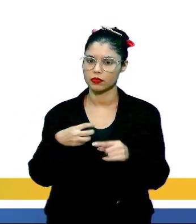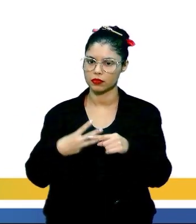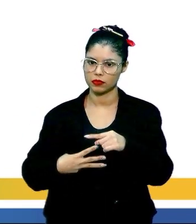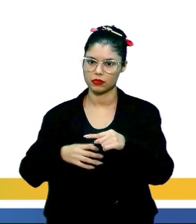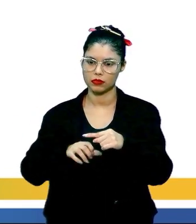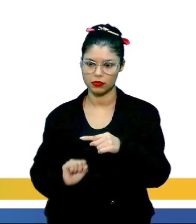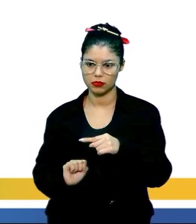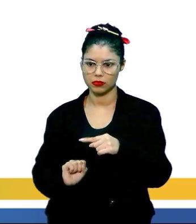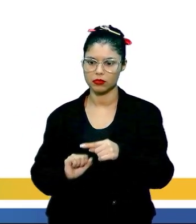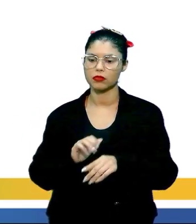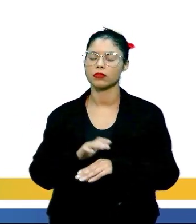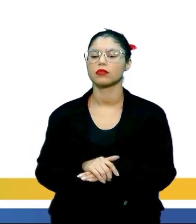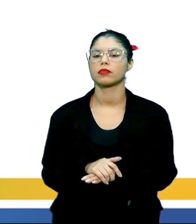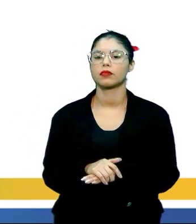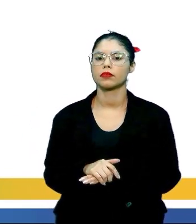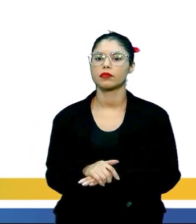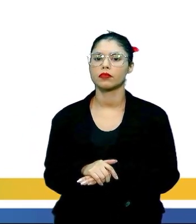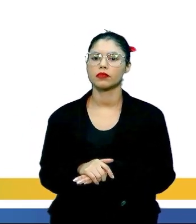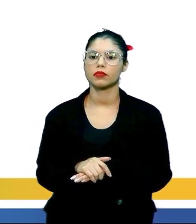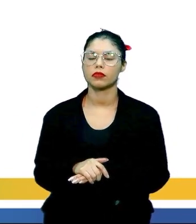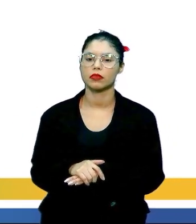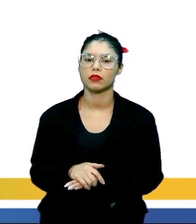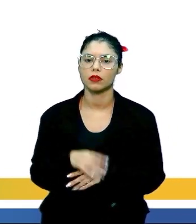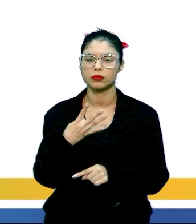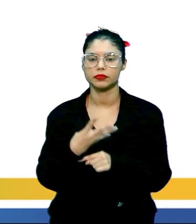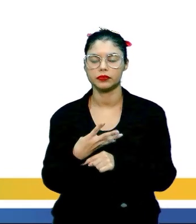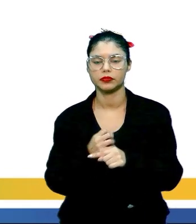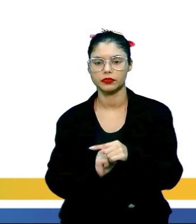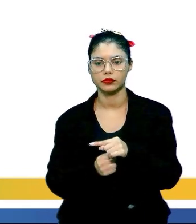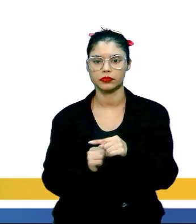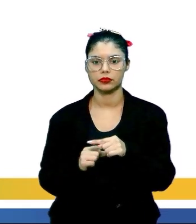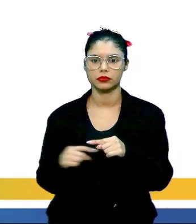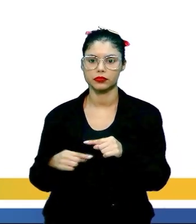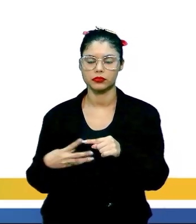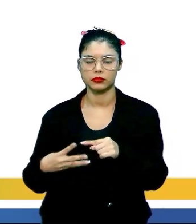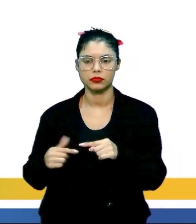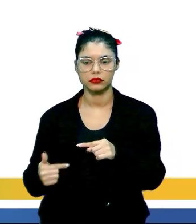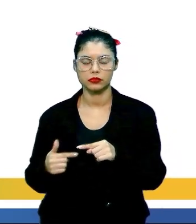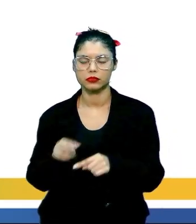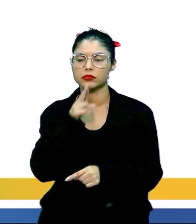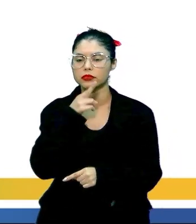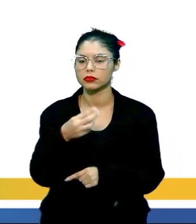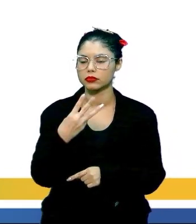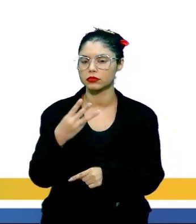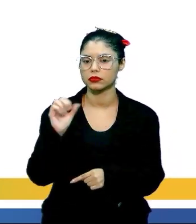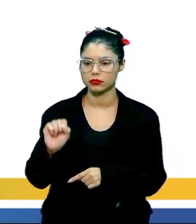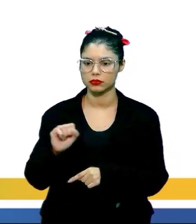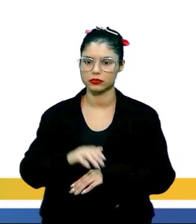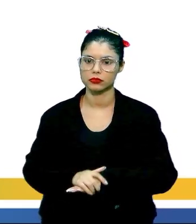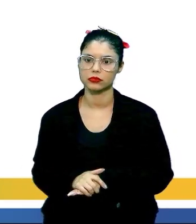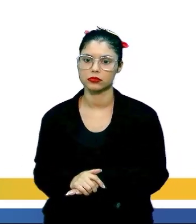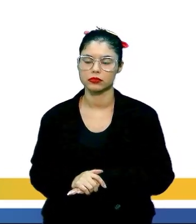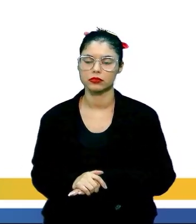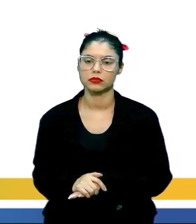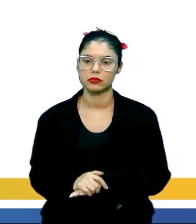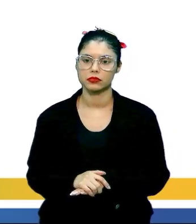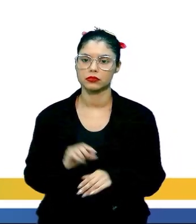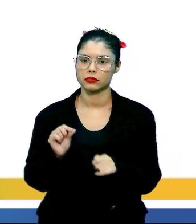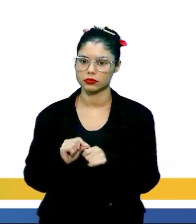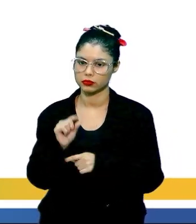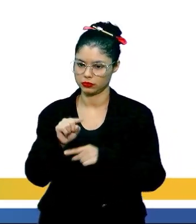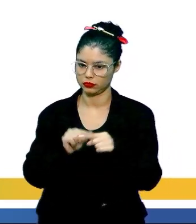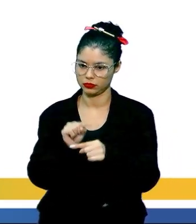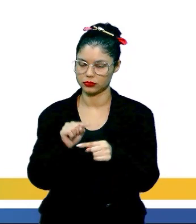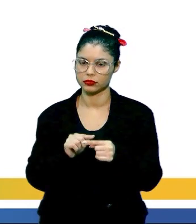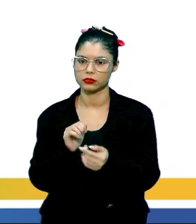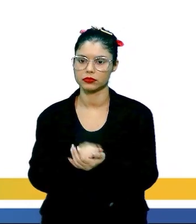tempo final menos o tempo inicial, que é 48 menos 42, nos resultando em 3 segundos. Efetuando essa